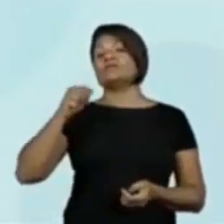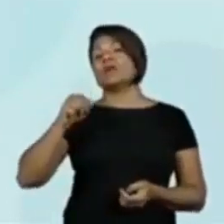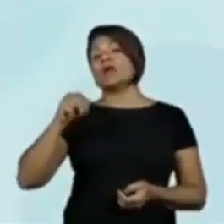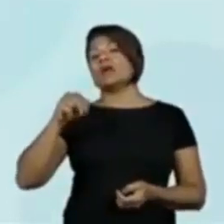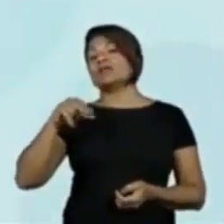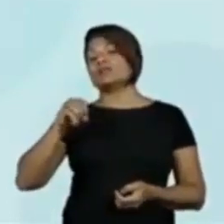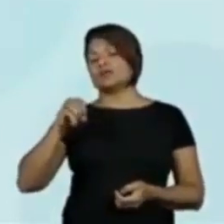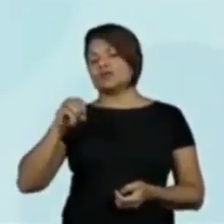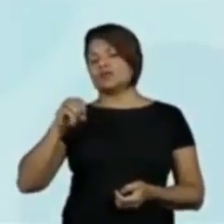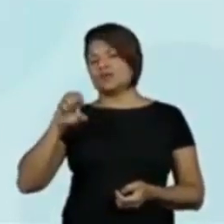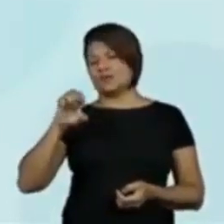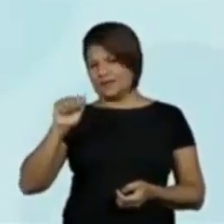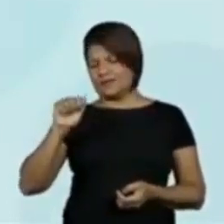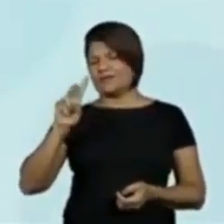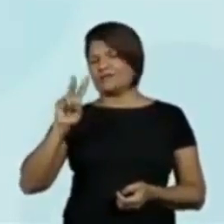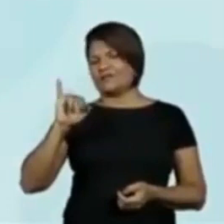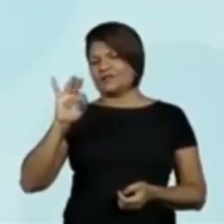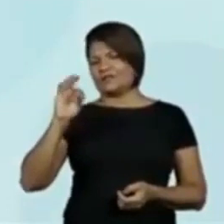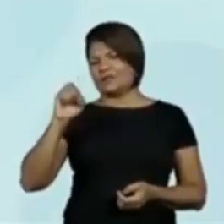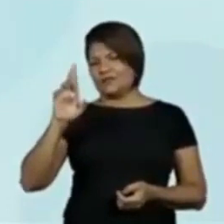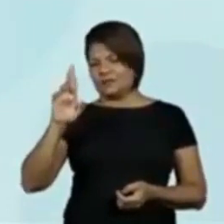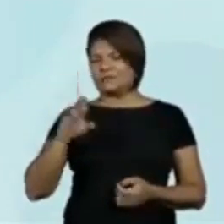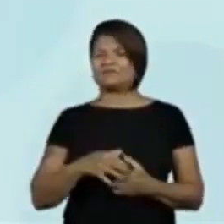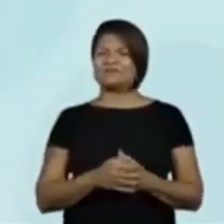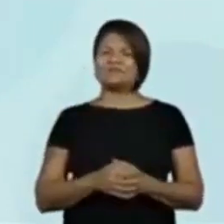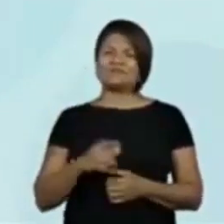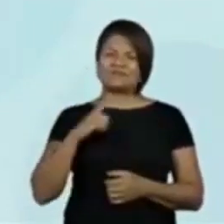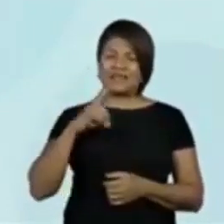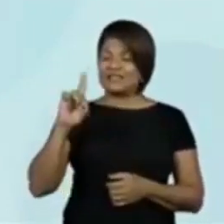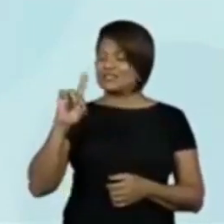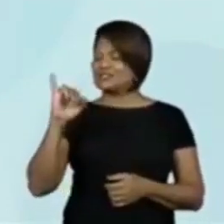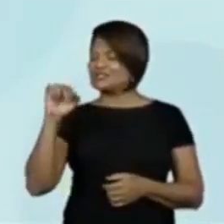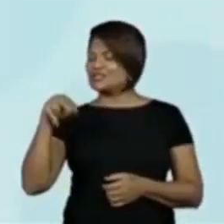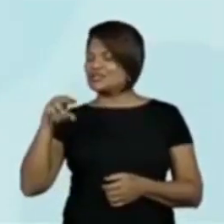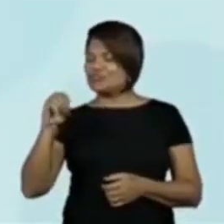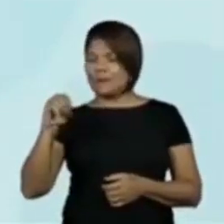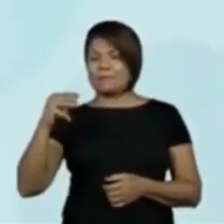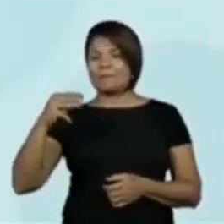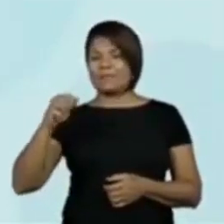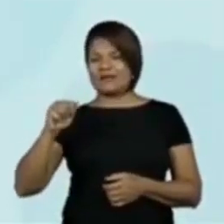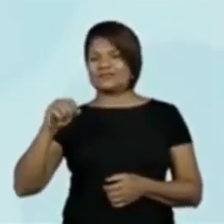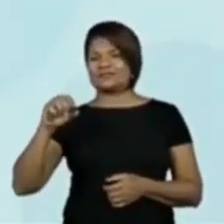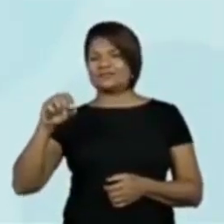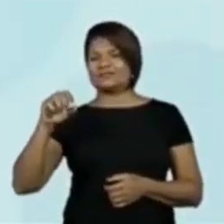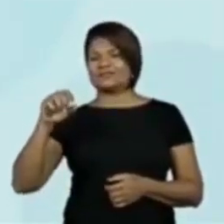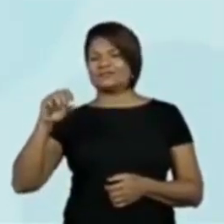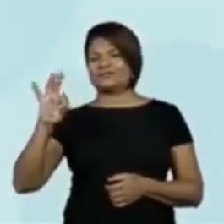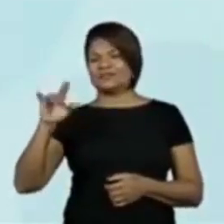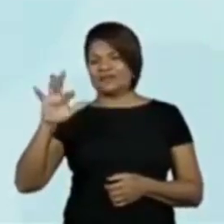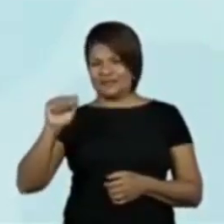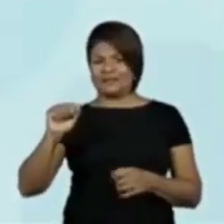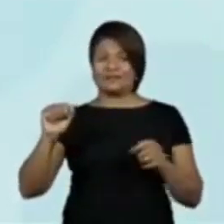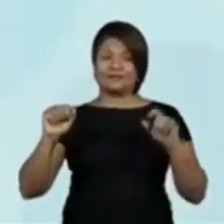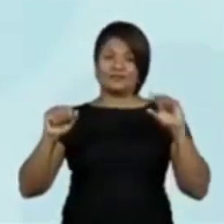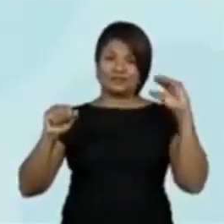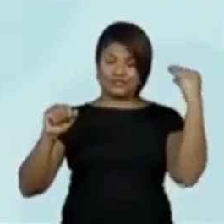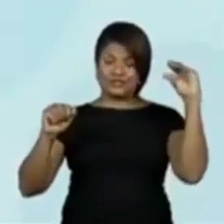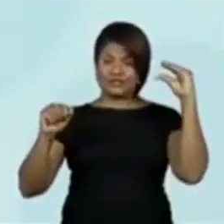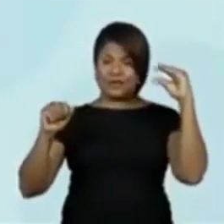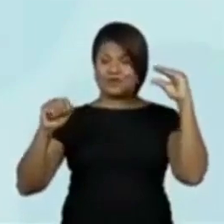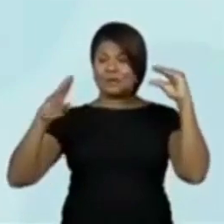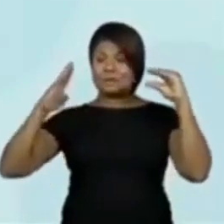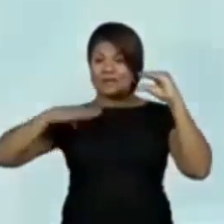estão adorando essa ideia de ter a dinomática, né? Trazer esses elementos que são